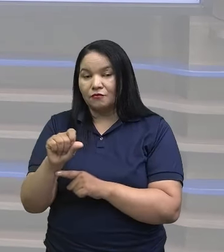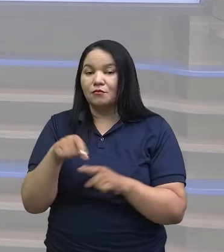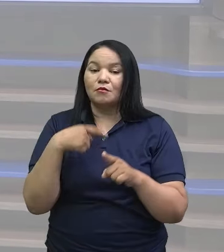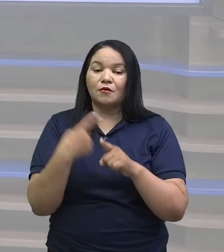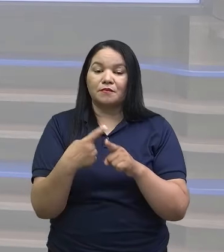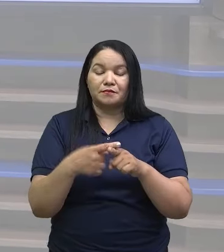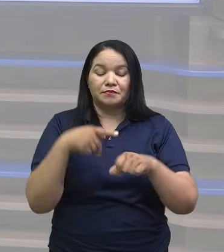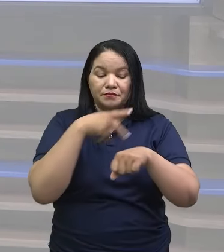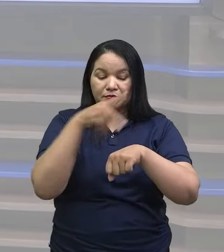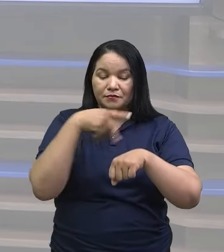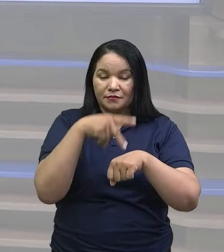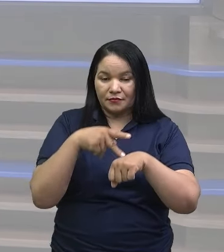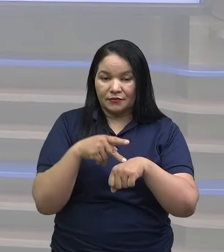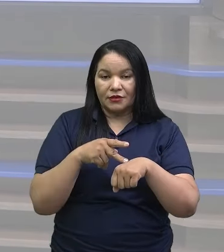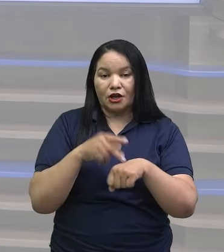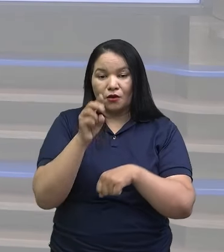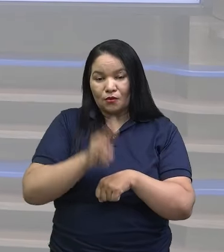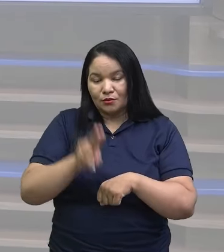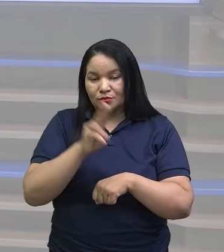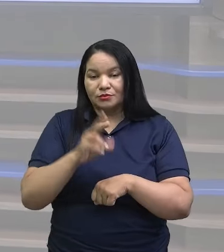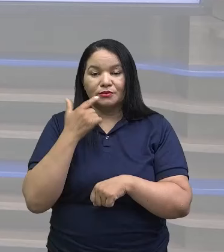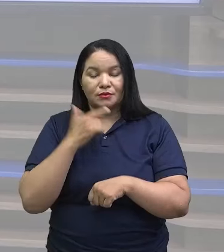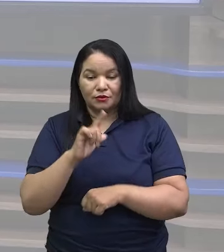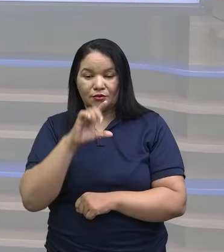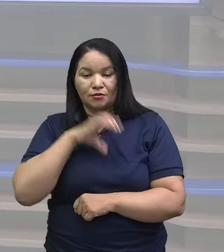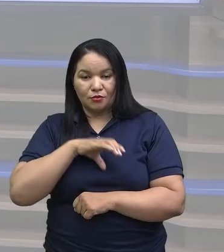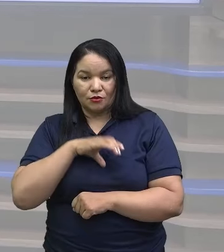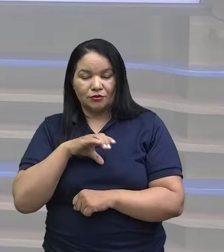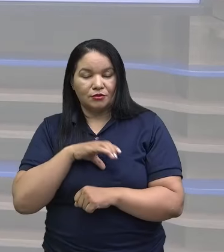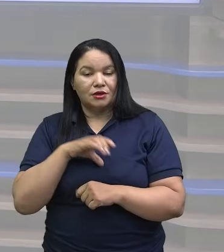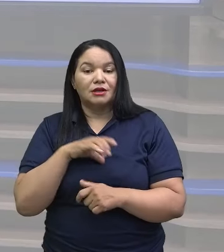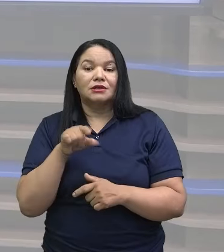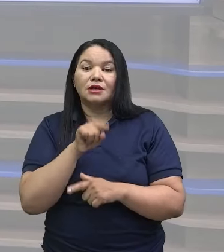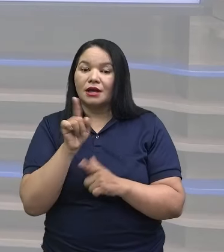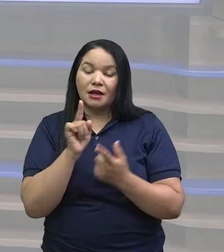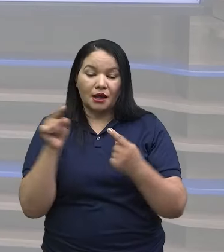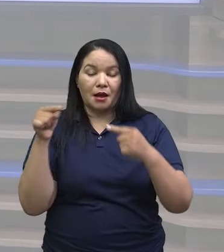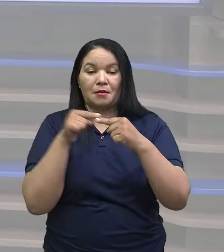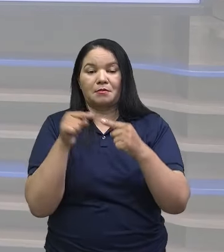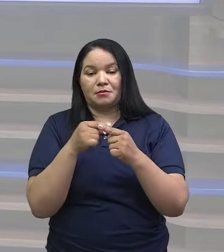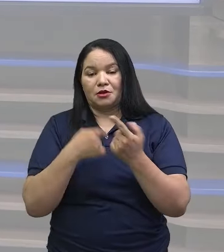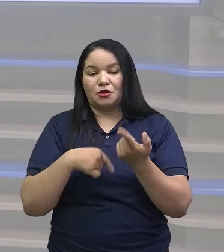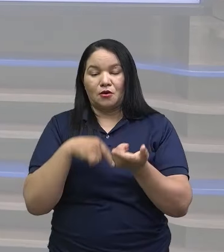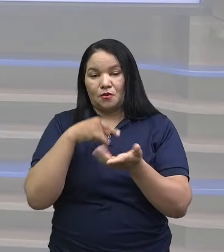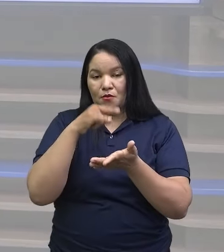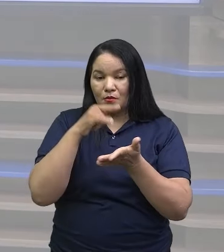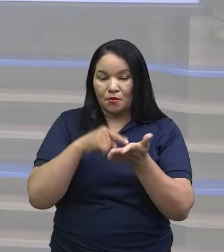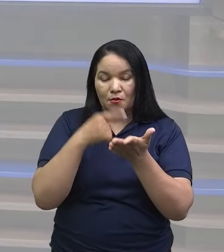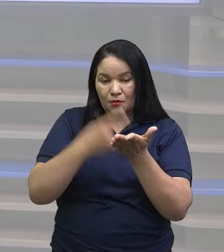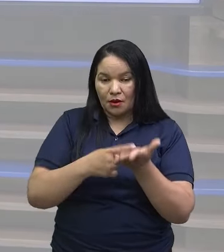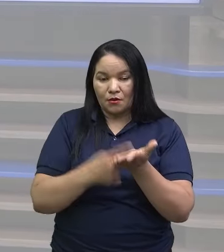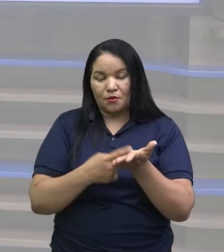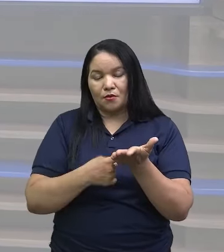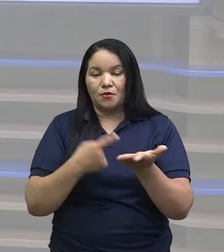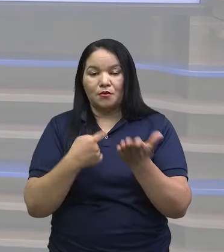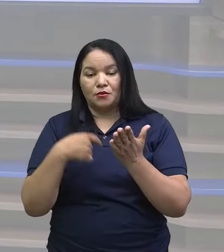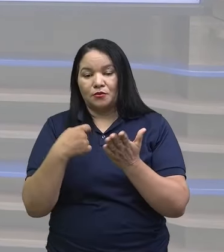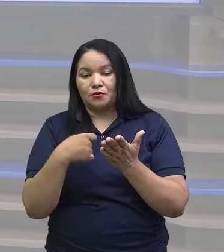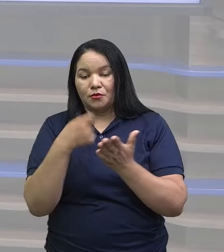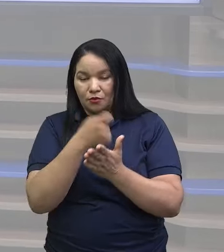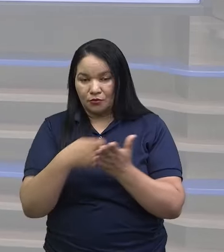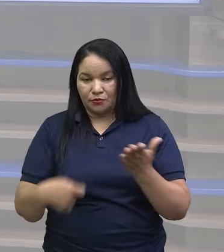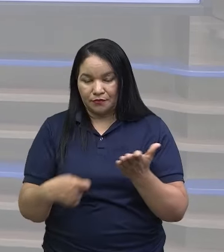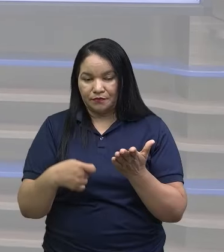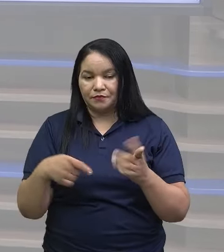países falantes de português decidiram adquirir, de fato, o acordo ortográfico. E aí, o que acontece? As regras